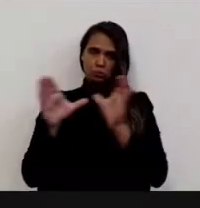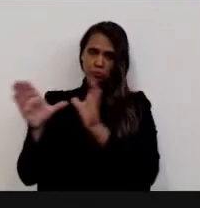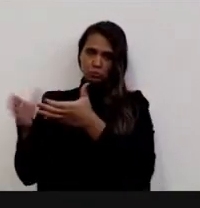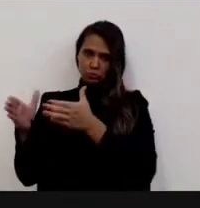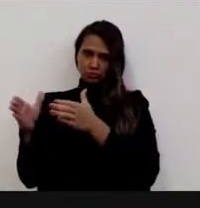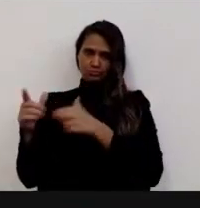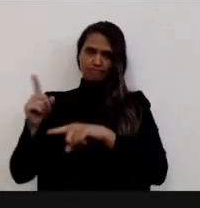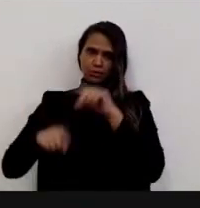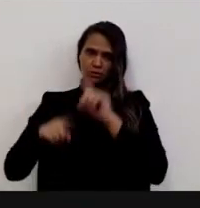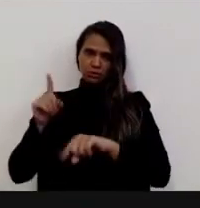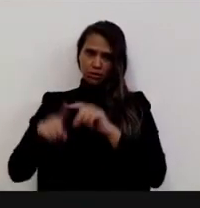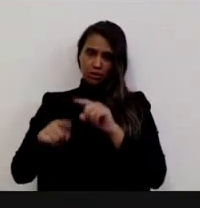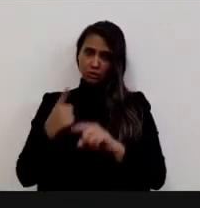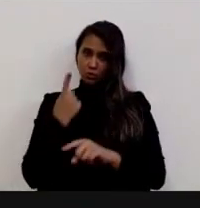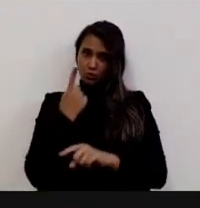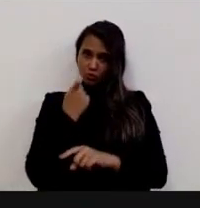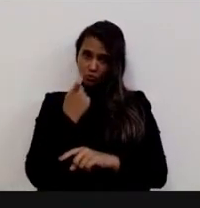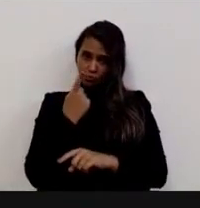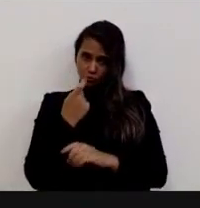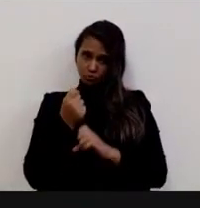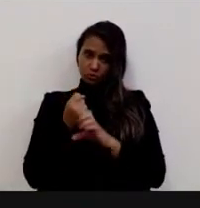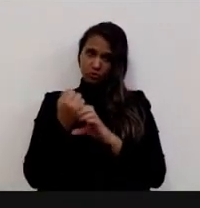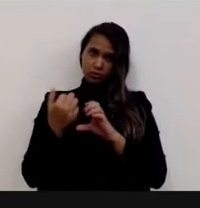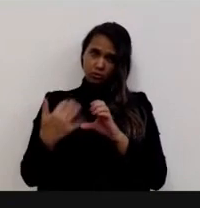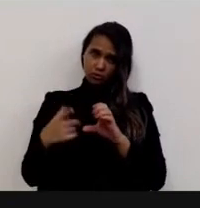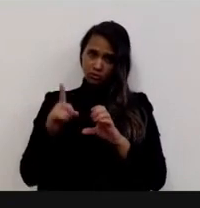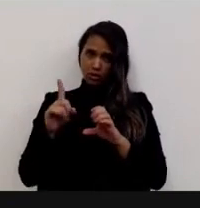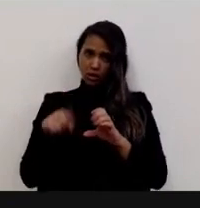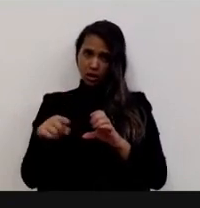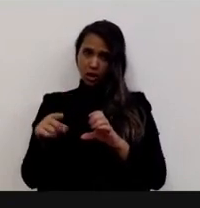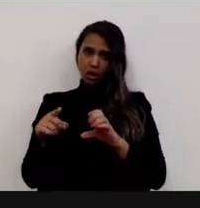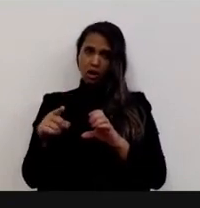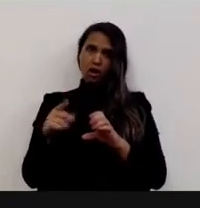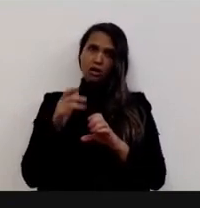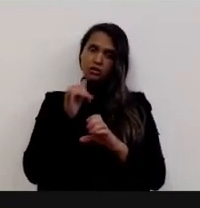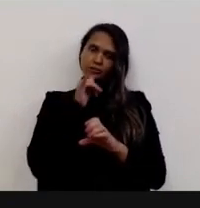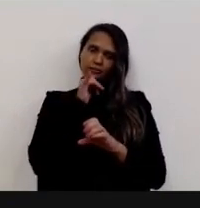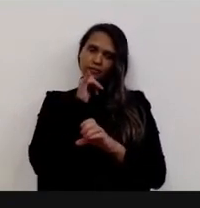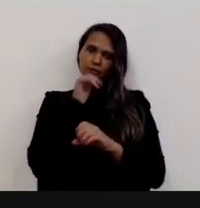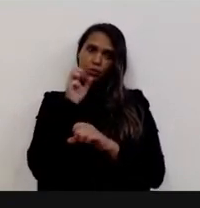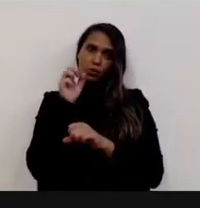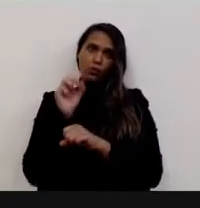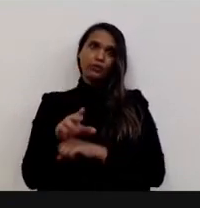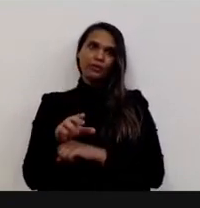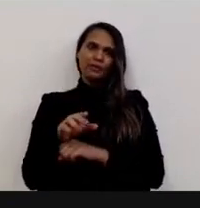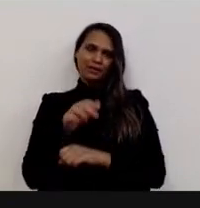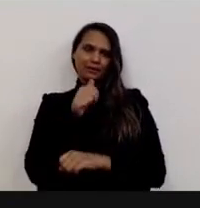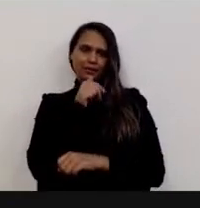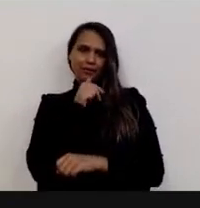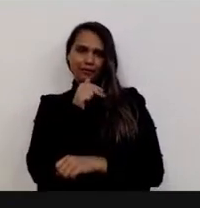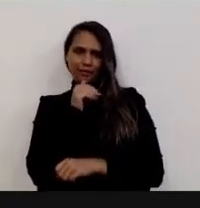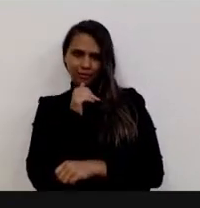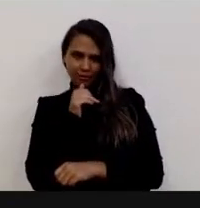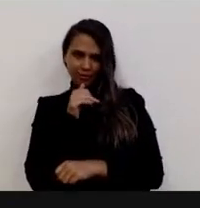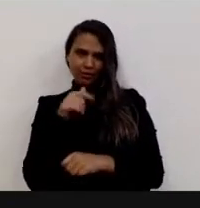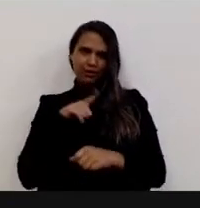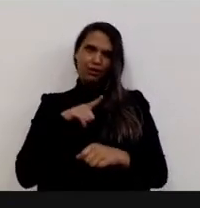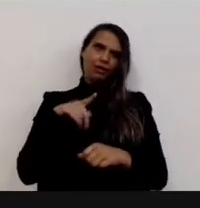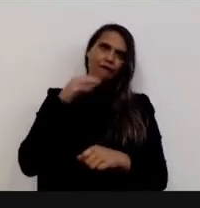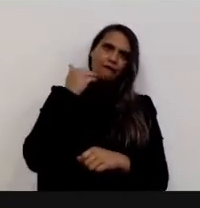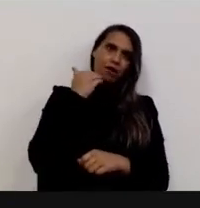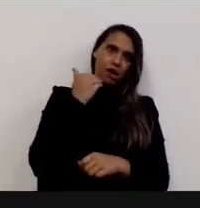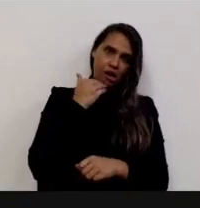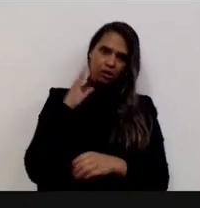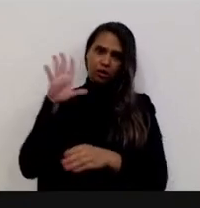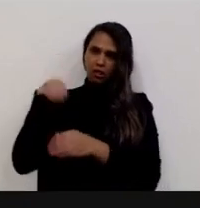com um dos parâmetros dos algoritmos é o parâmetro de contaminação, que eu digo qual é o percentual de contaminação de anomalias que tem